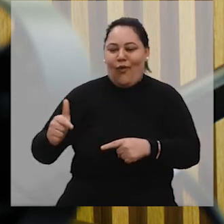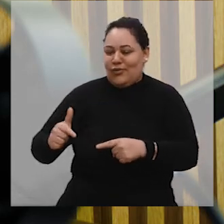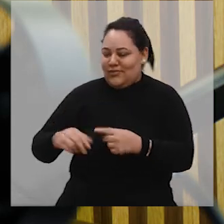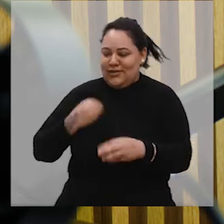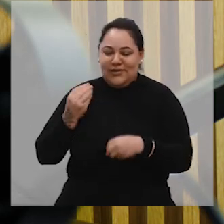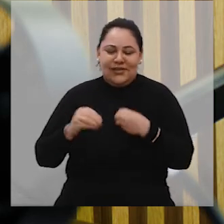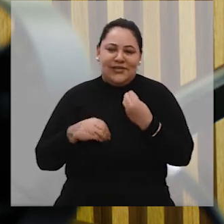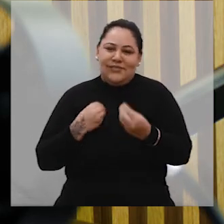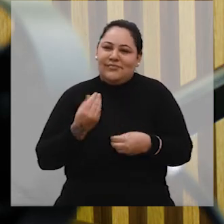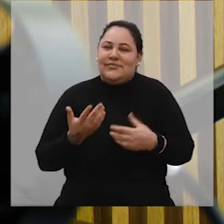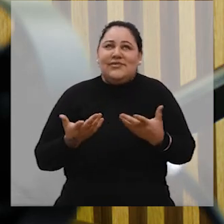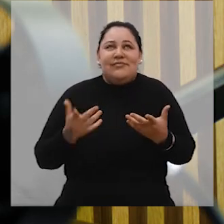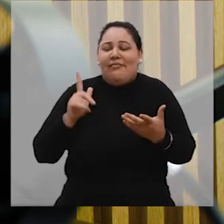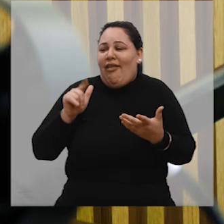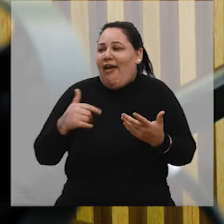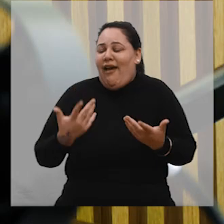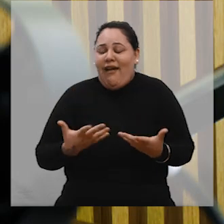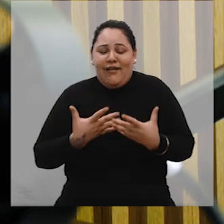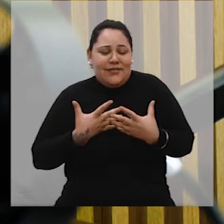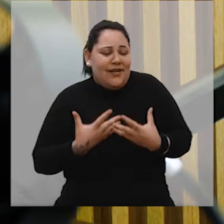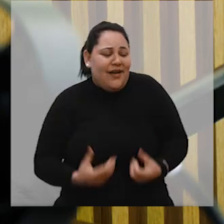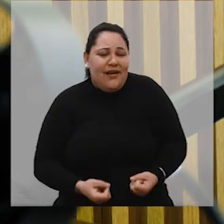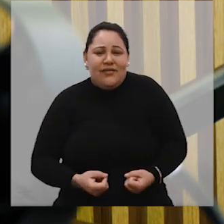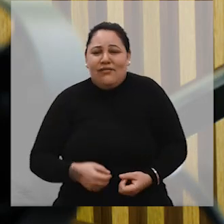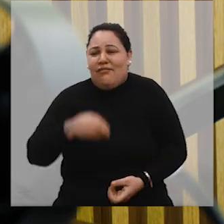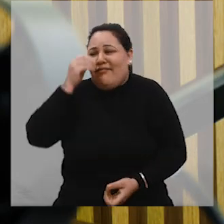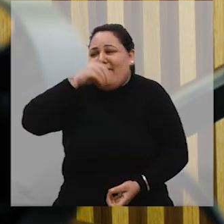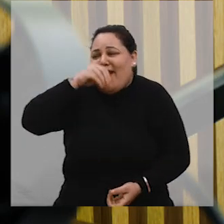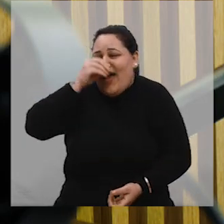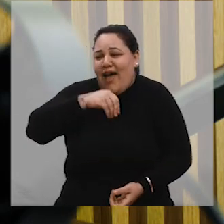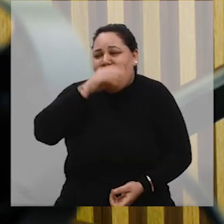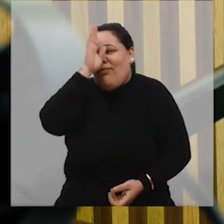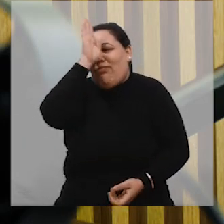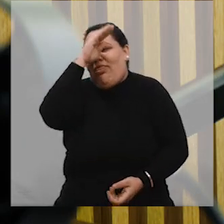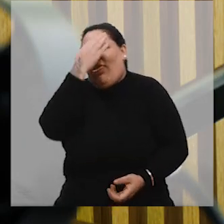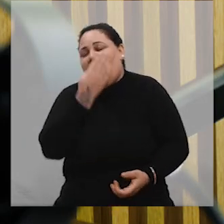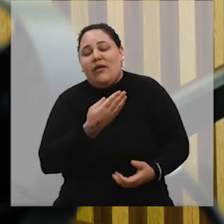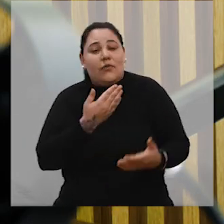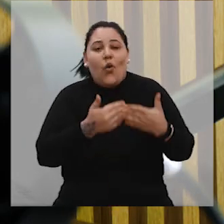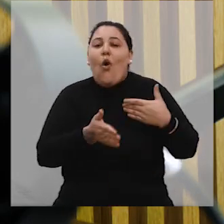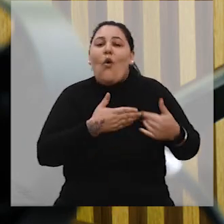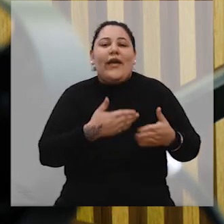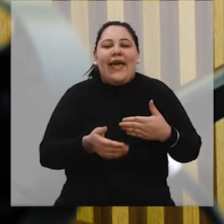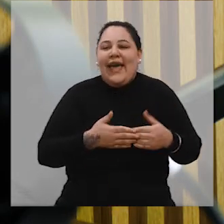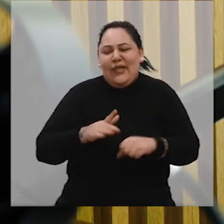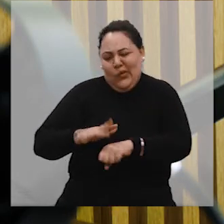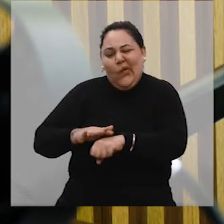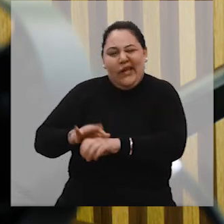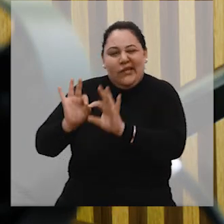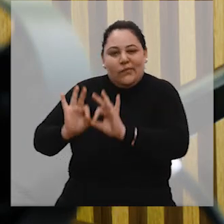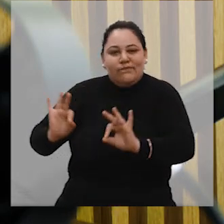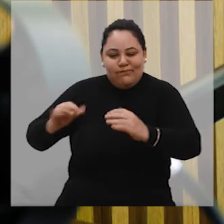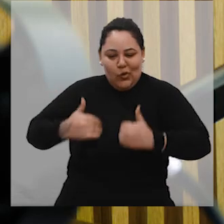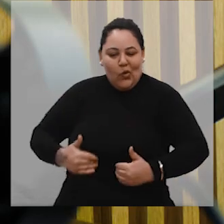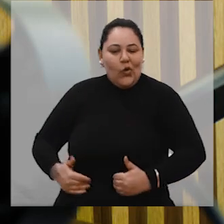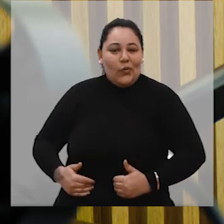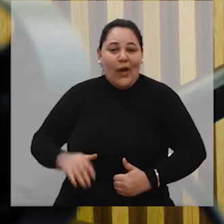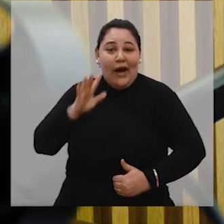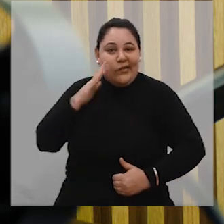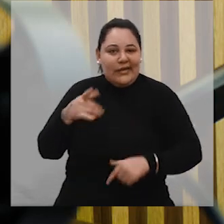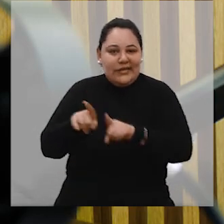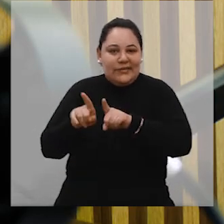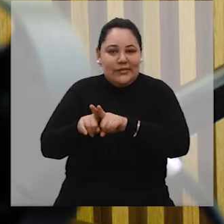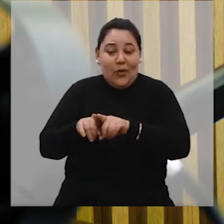muito vagos, é cansaço, fraqueza, mal-estar, que isso qualquer virose provoca. Então é difícil da